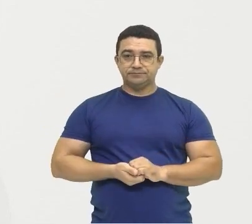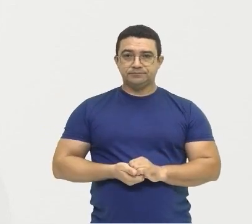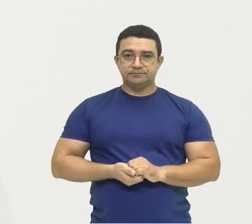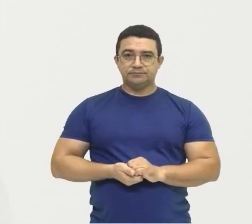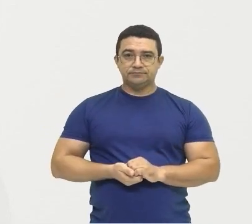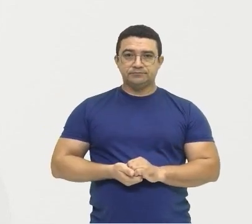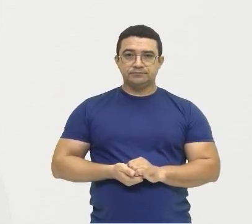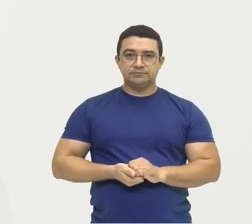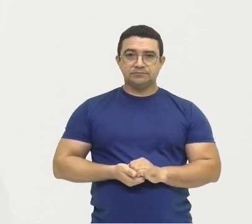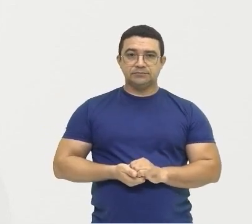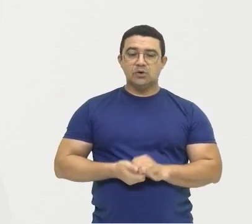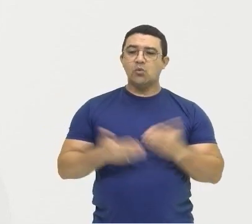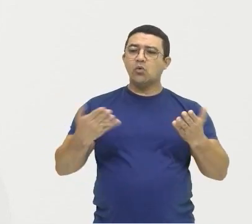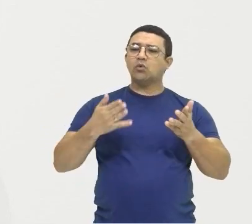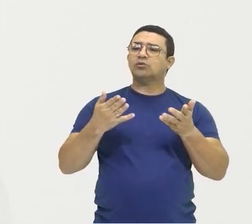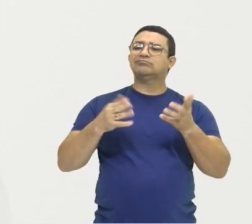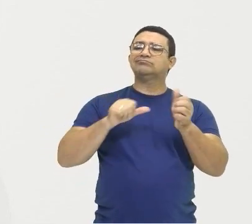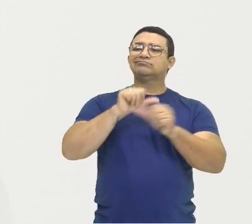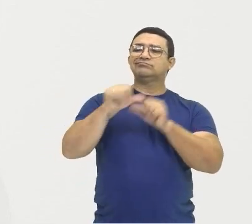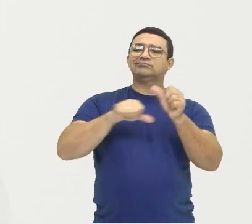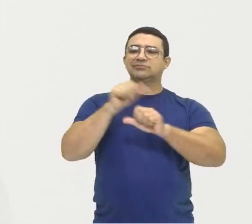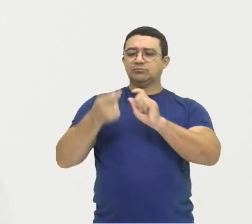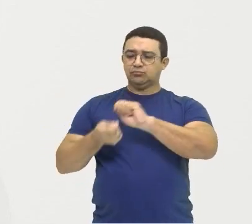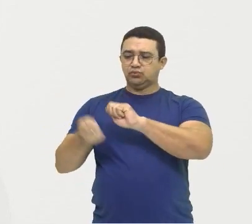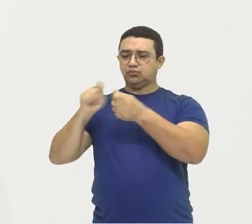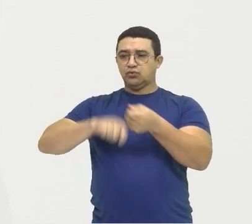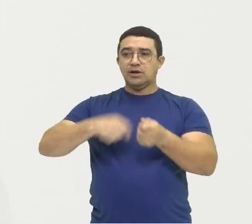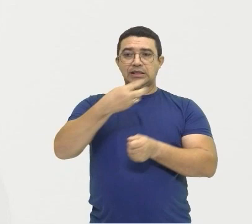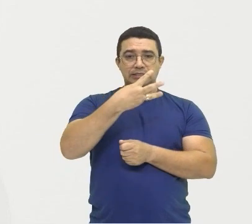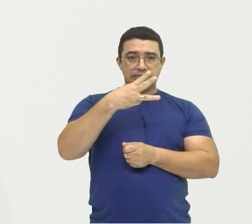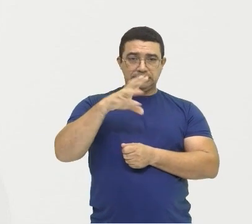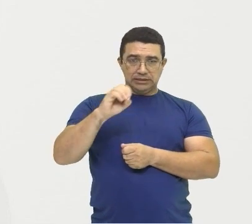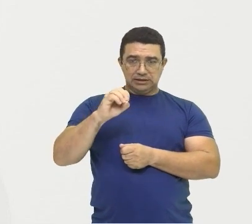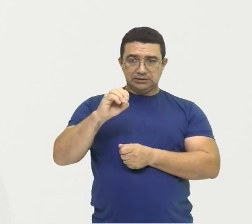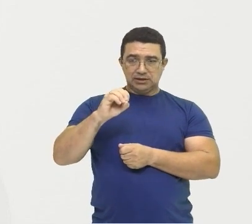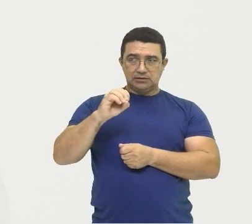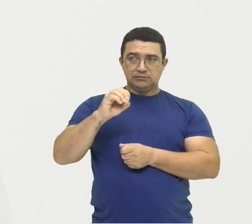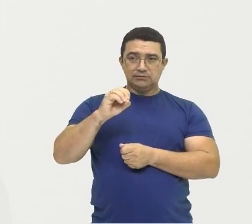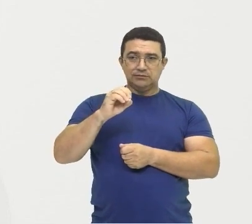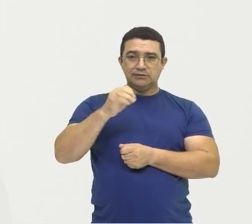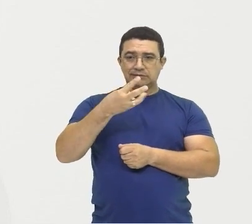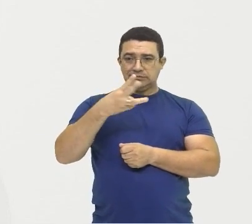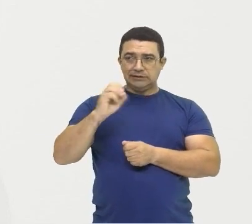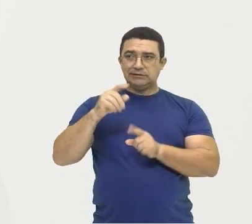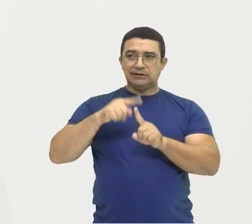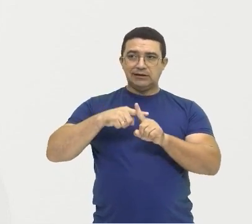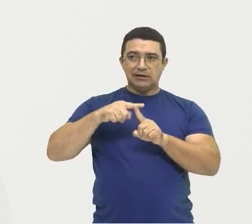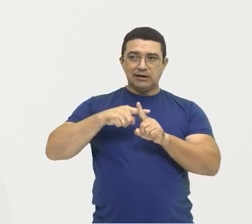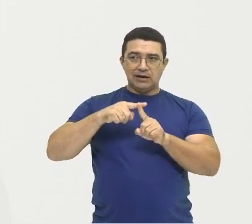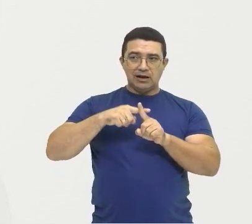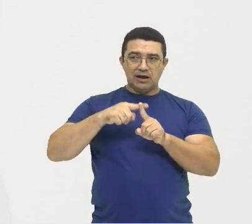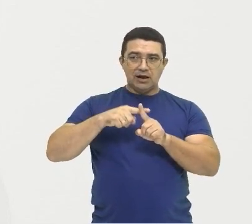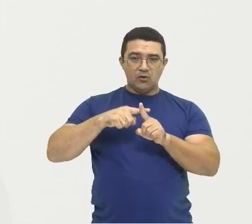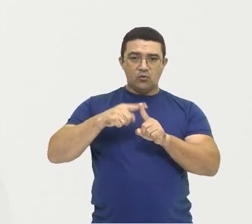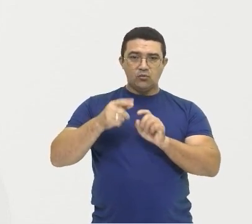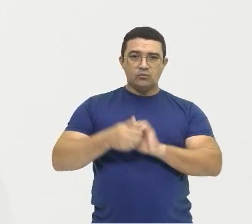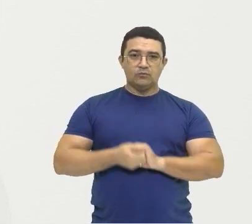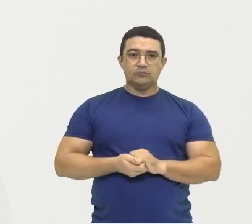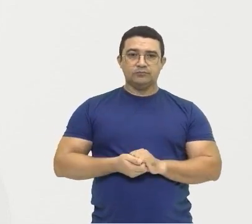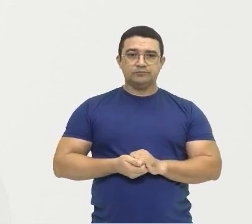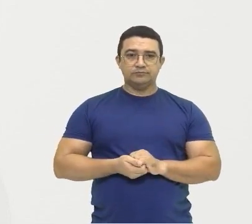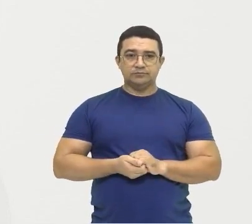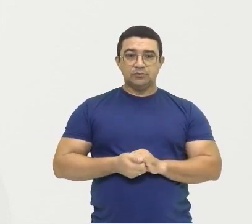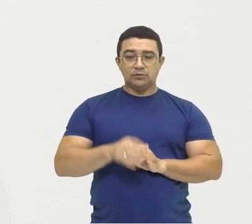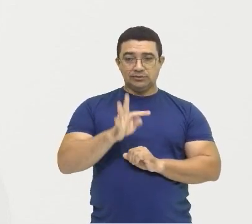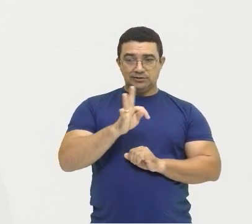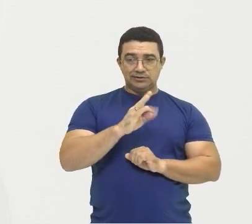aqui, pessoal? Nós vamos transformar esse valor de temperatura aqui, ó, 30 graus, TC é